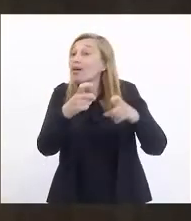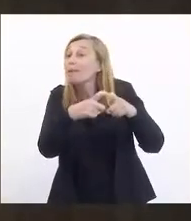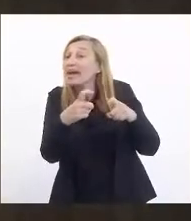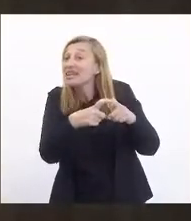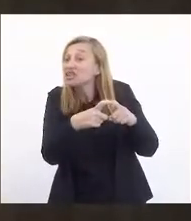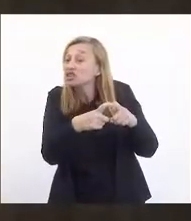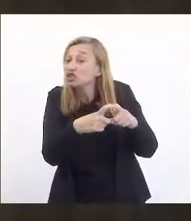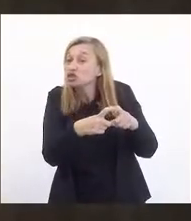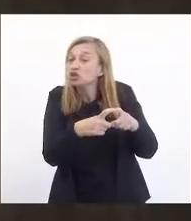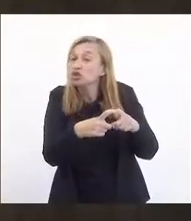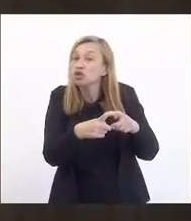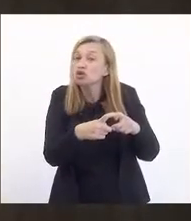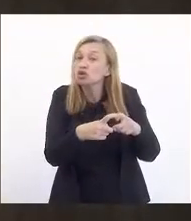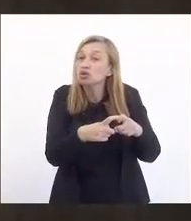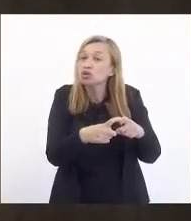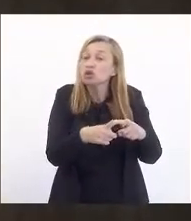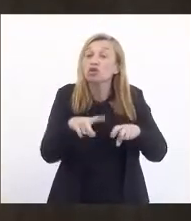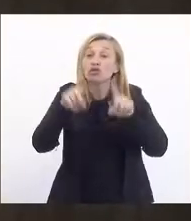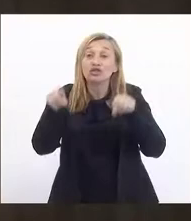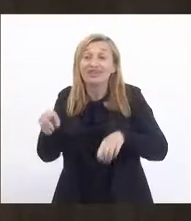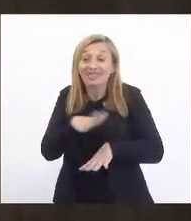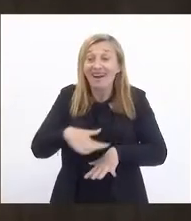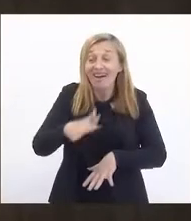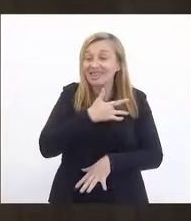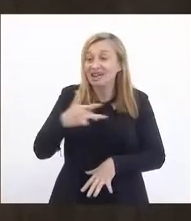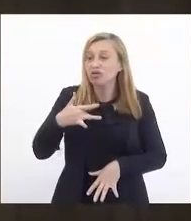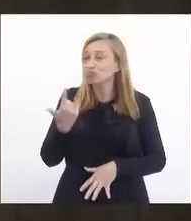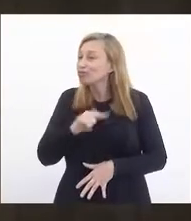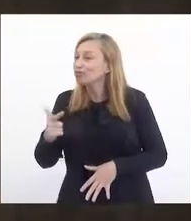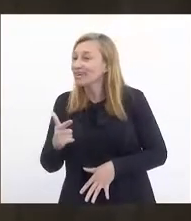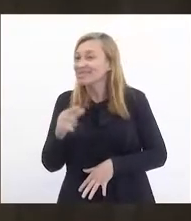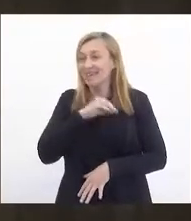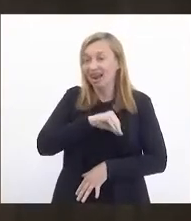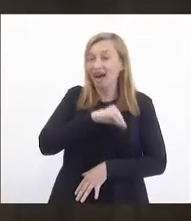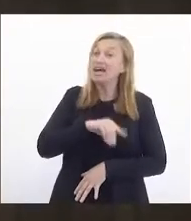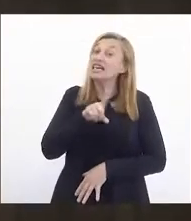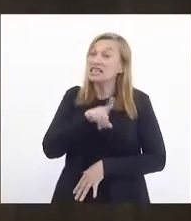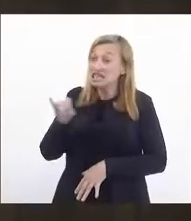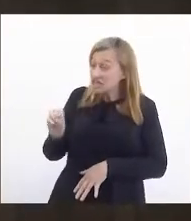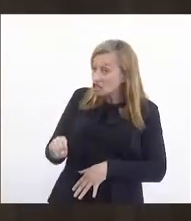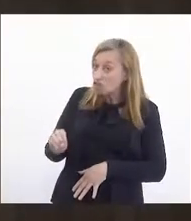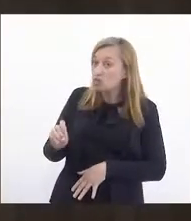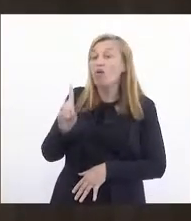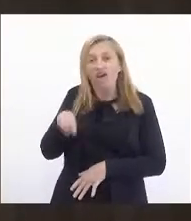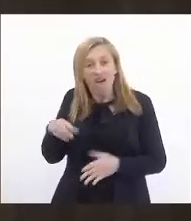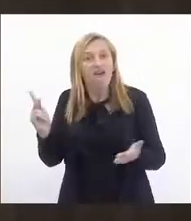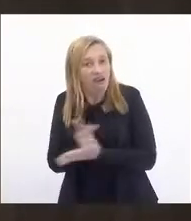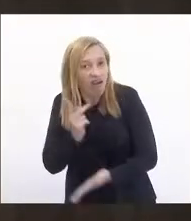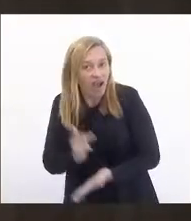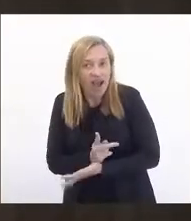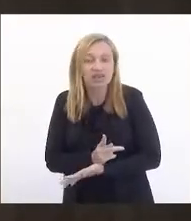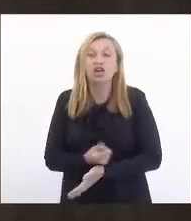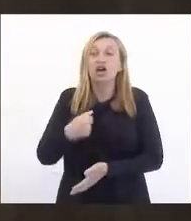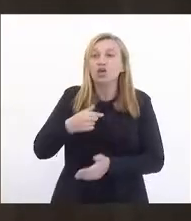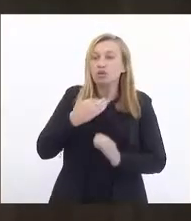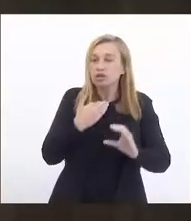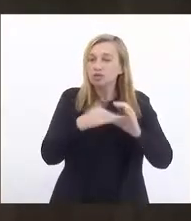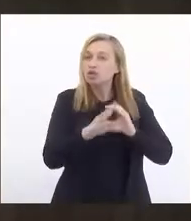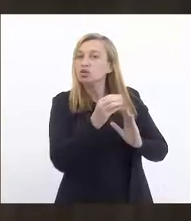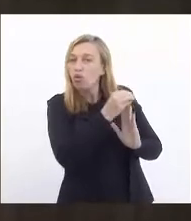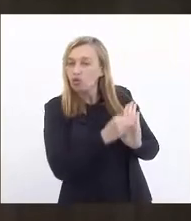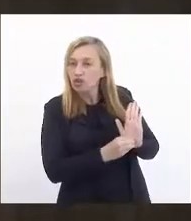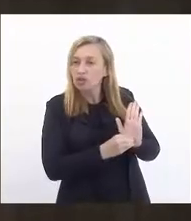os funcionários da área da saúde ficarem sem os seus salários isso é uma covardia estarei encaminhando o